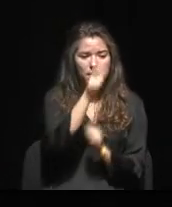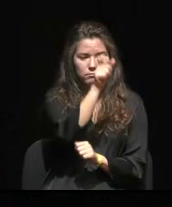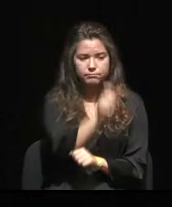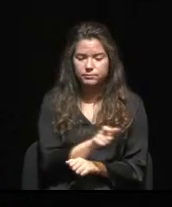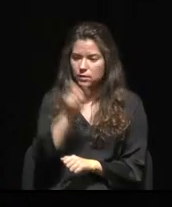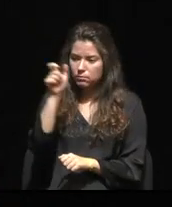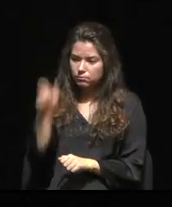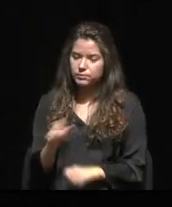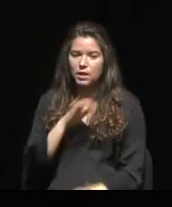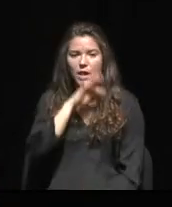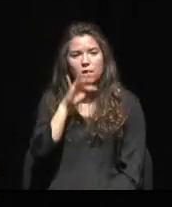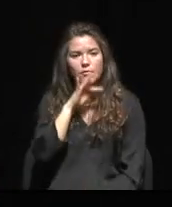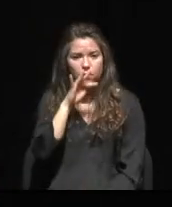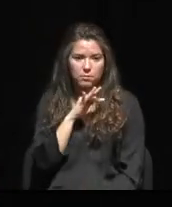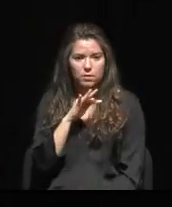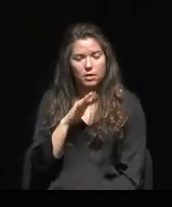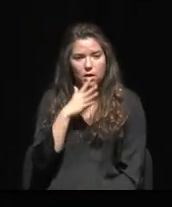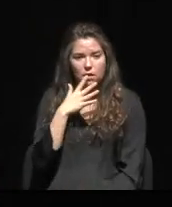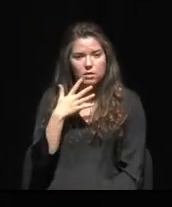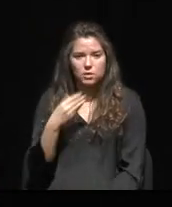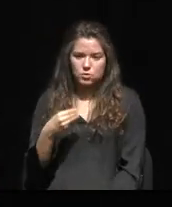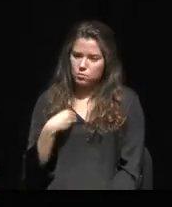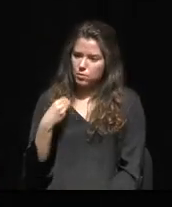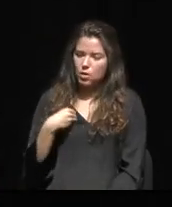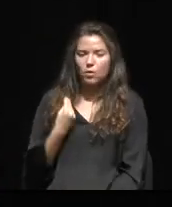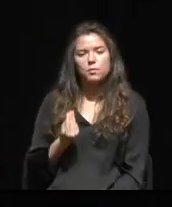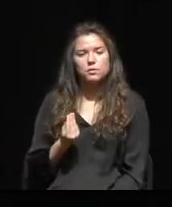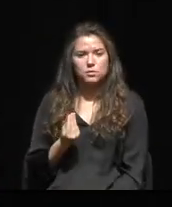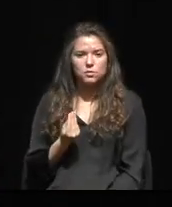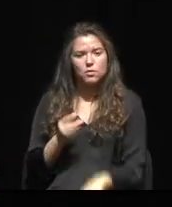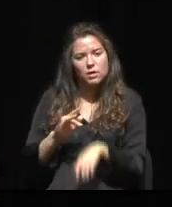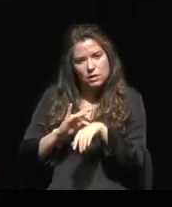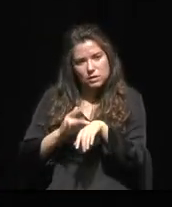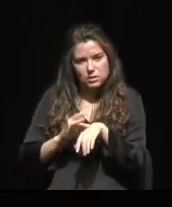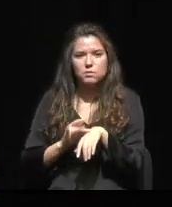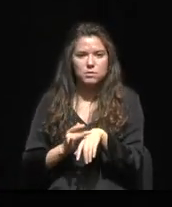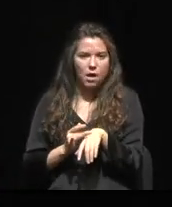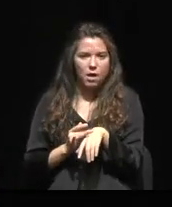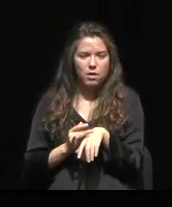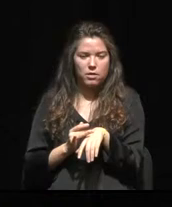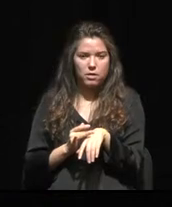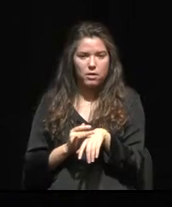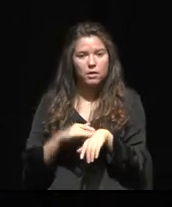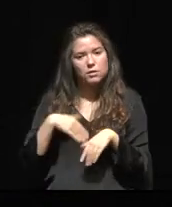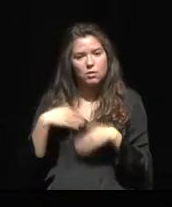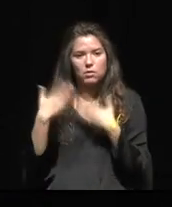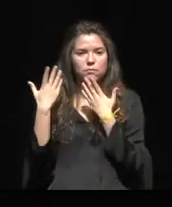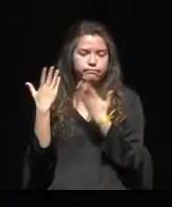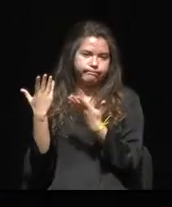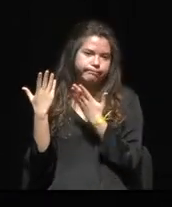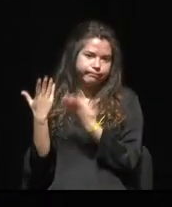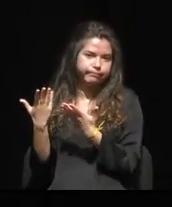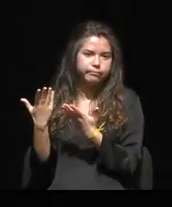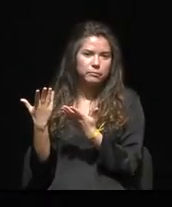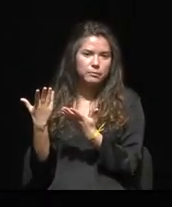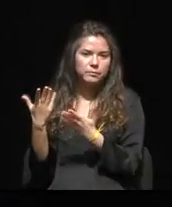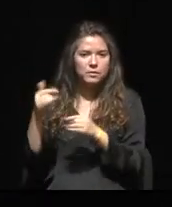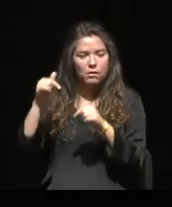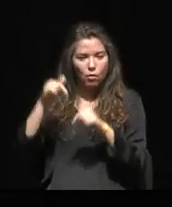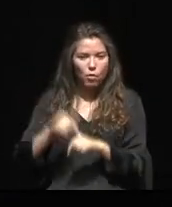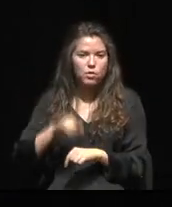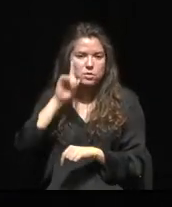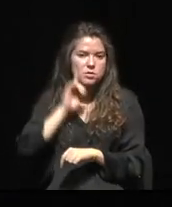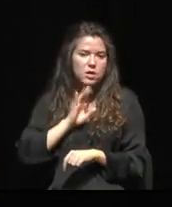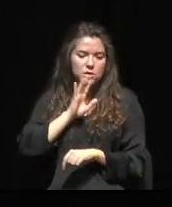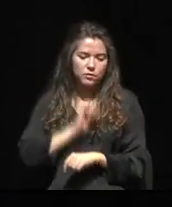no âmbito da família nos anseios nas preocupações na sensibilidade congratulamos assim que hoje as nossas